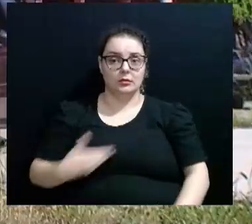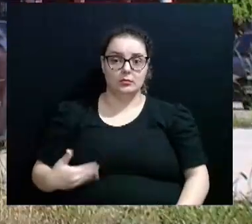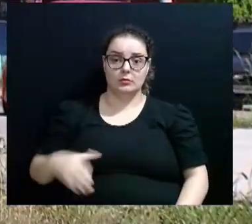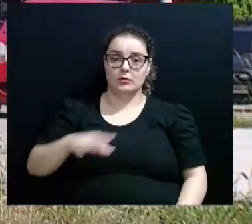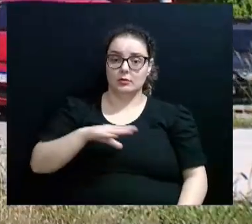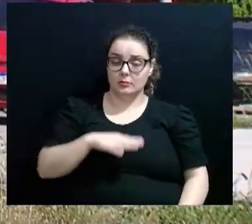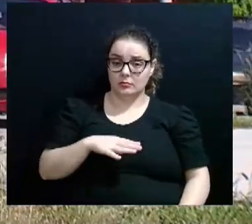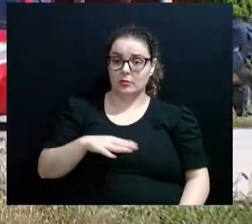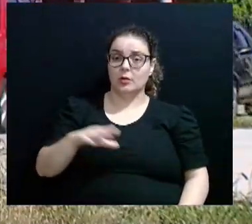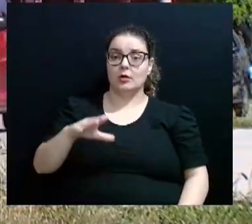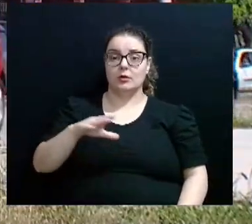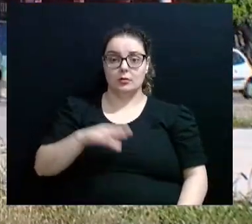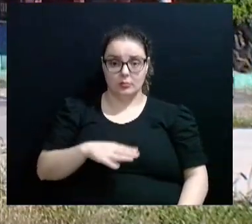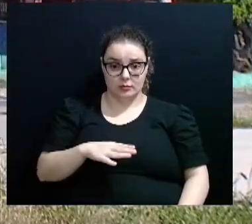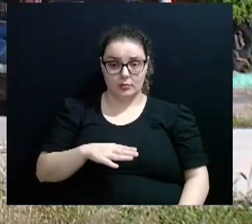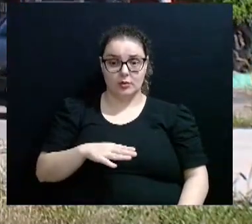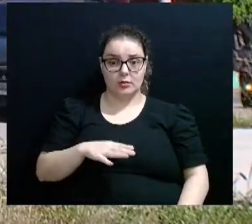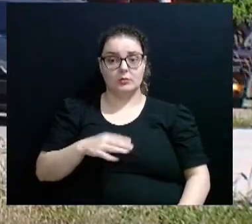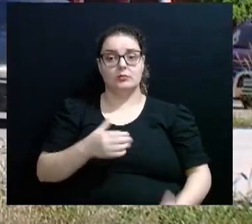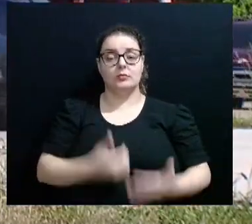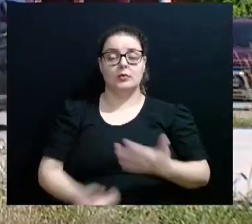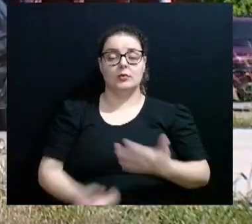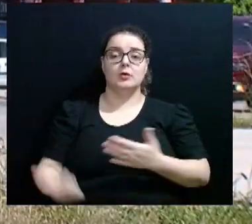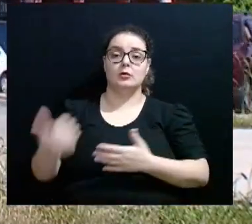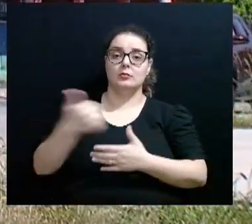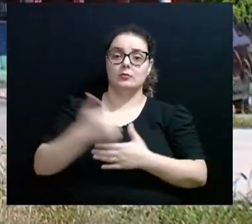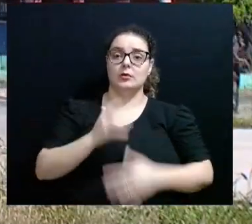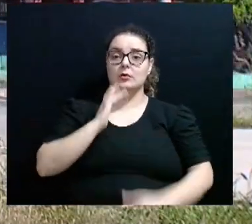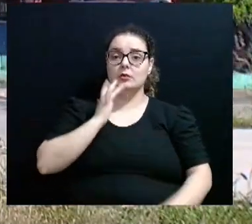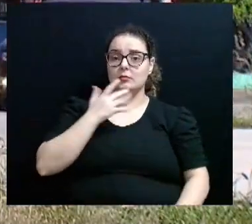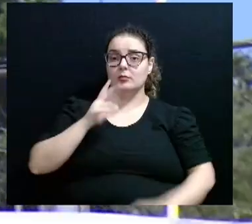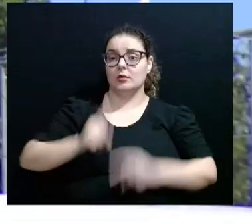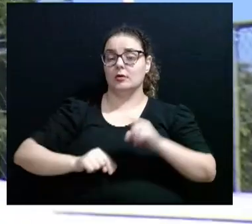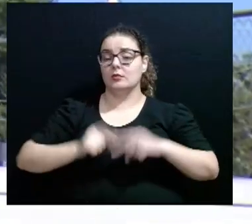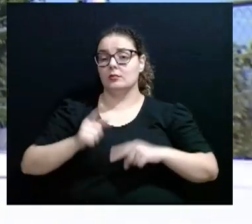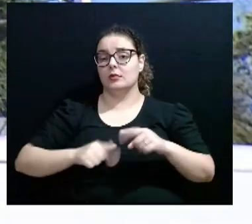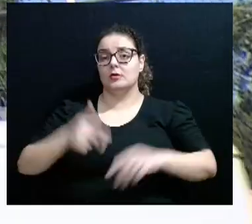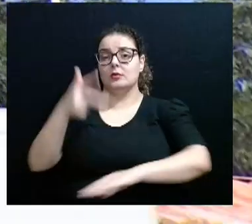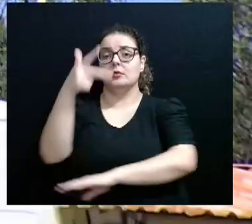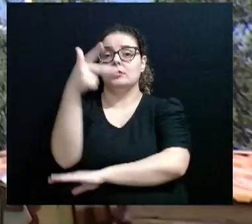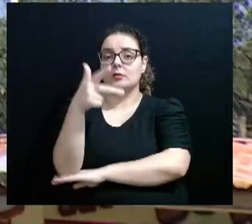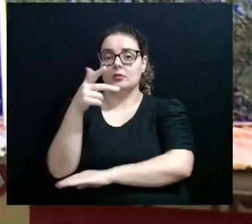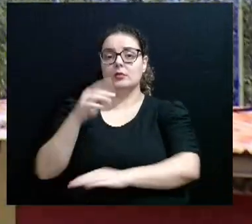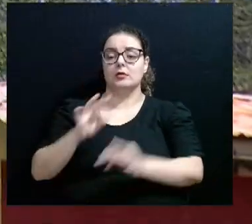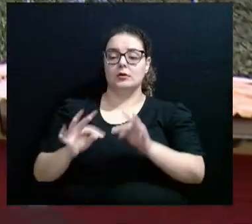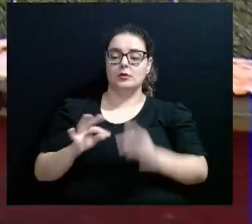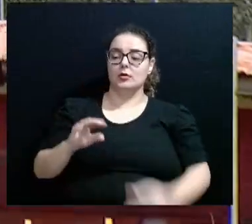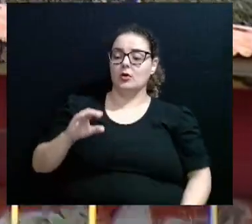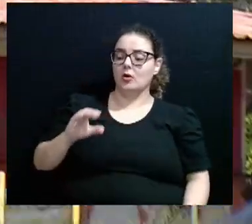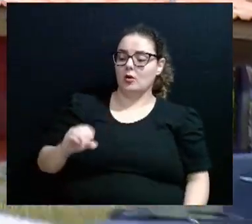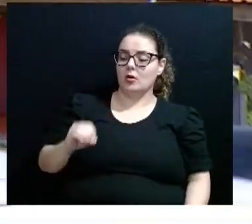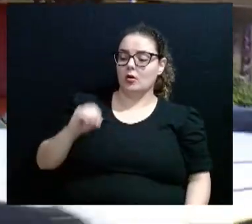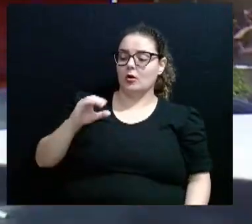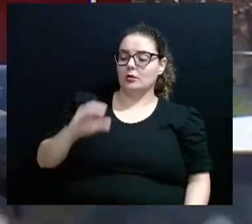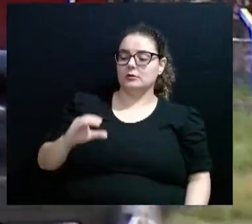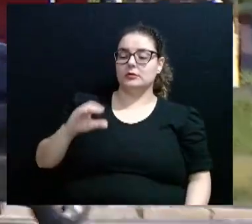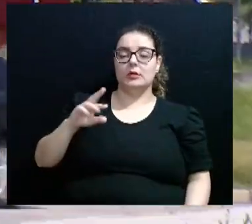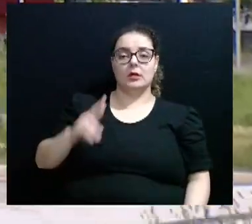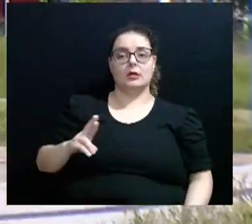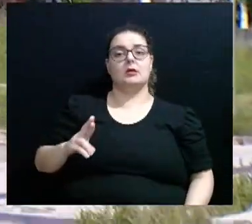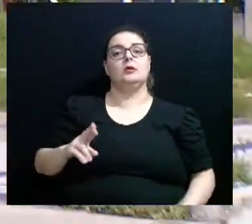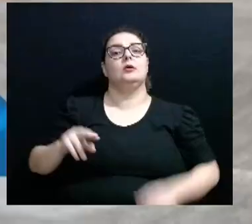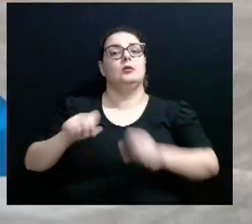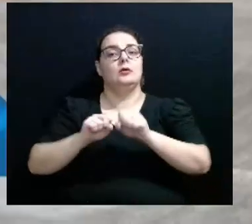município deverá priorizar equipamentos com tecnologia OCR, o Sistema de Reconhecimento Óptico